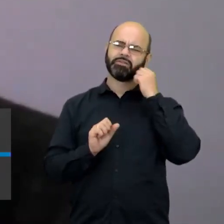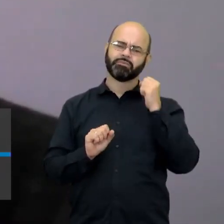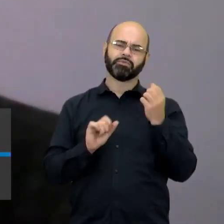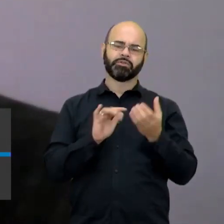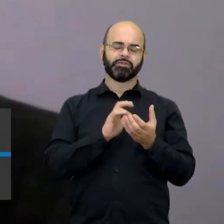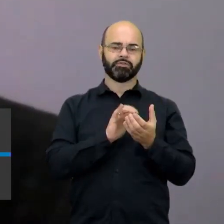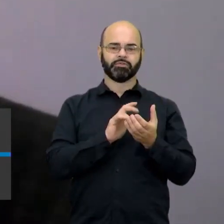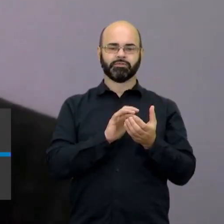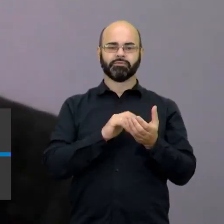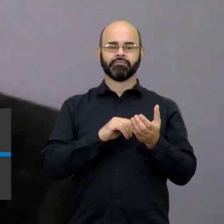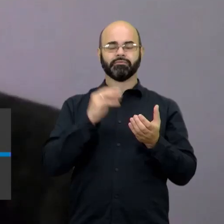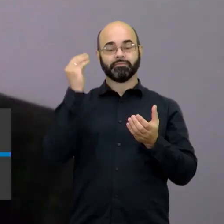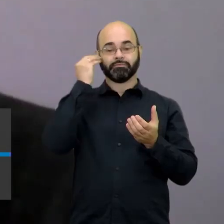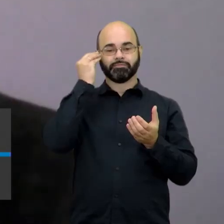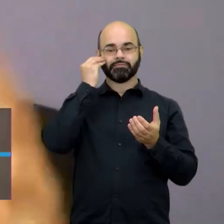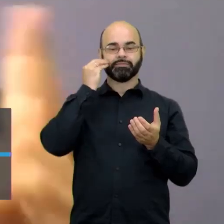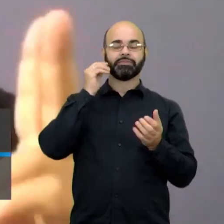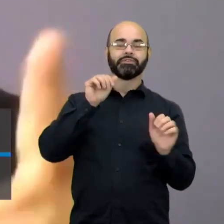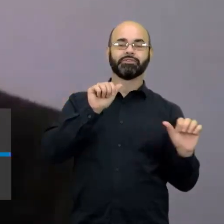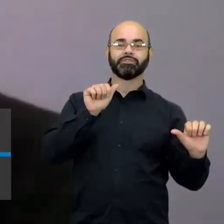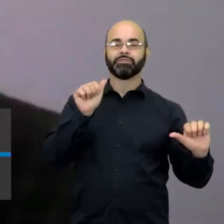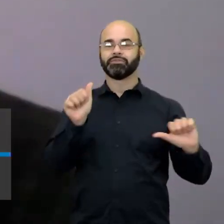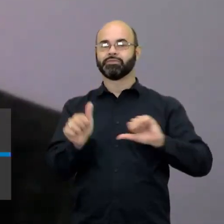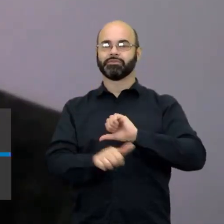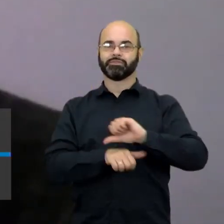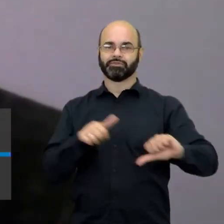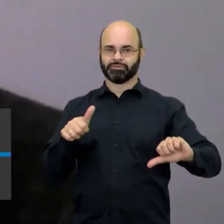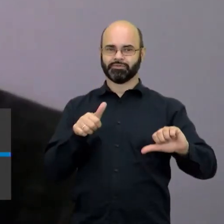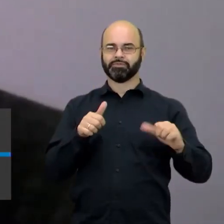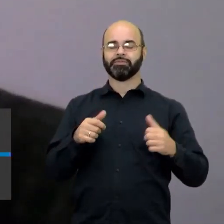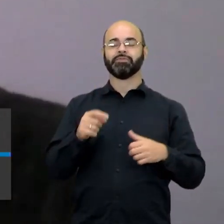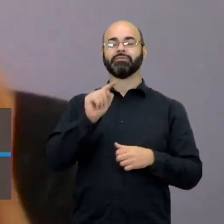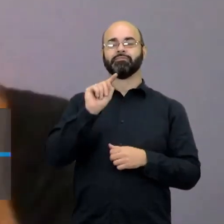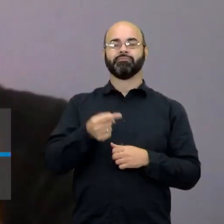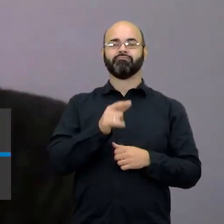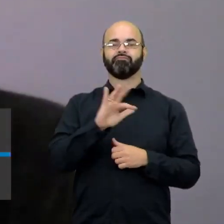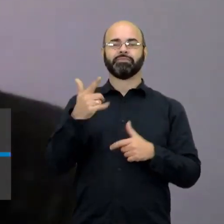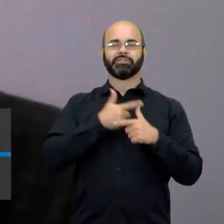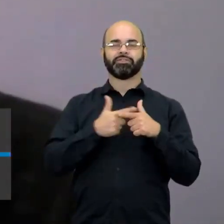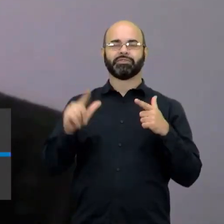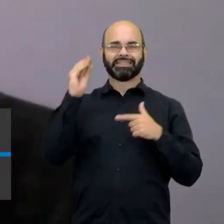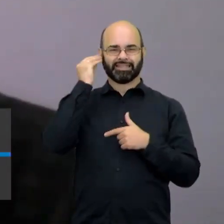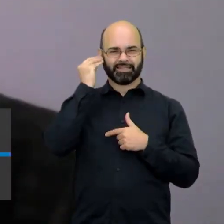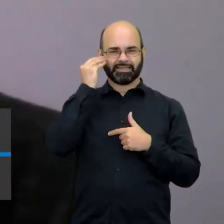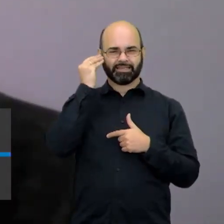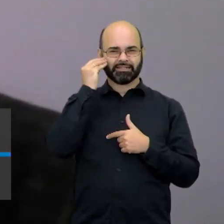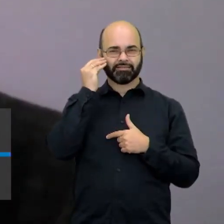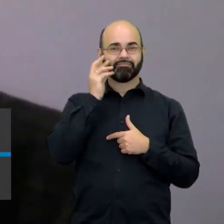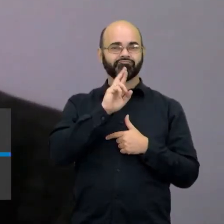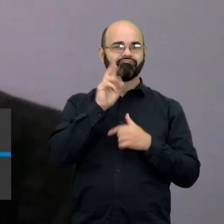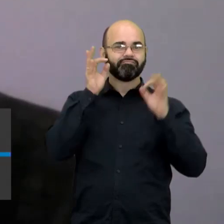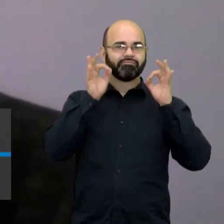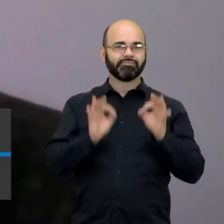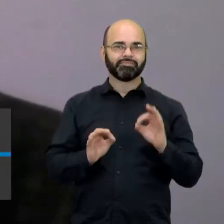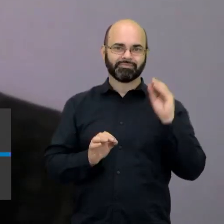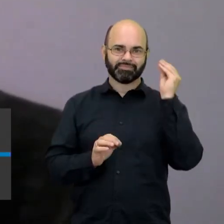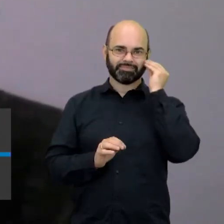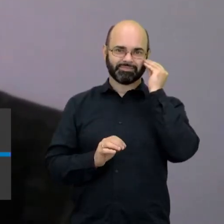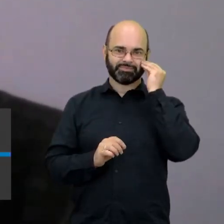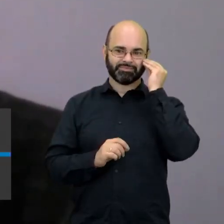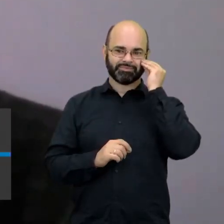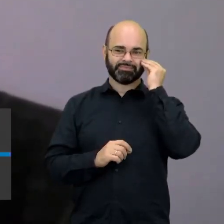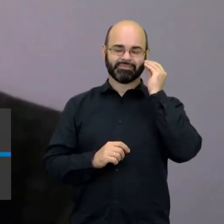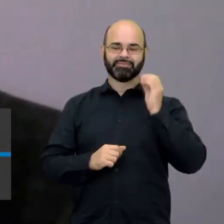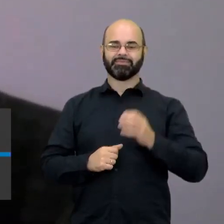e faz a transformação das duas frações em números decimais e confirma aí como dá o mesmo